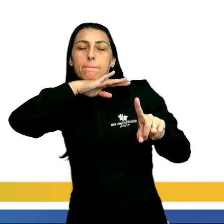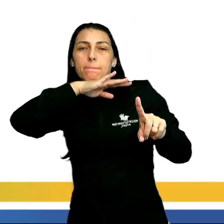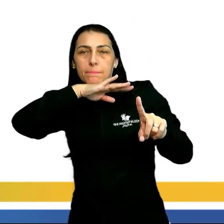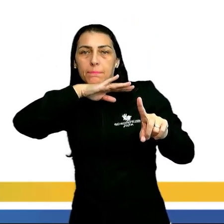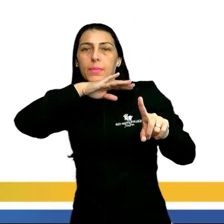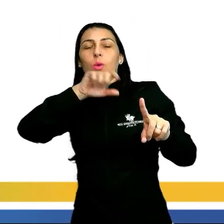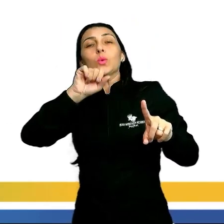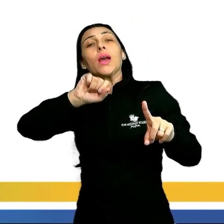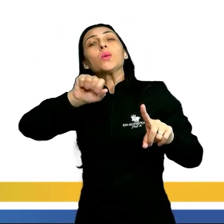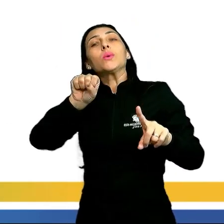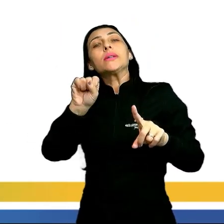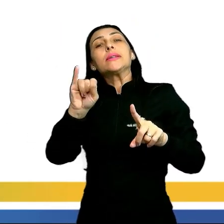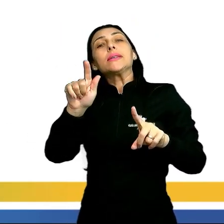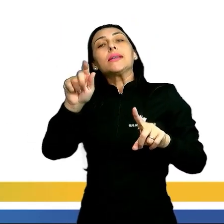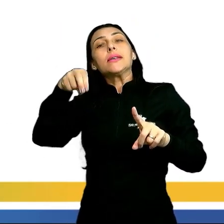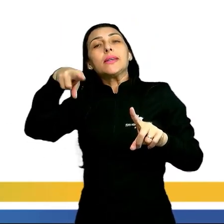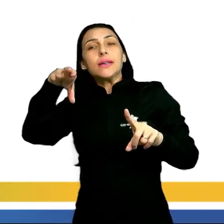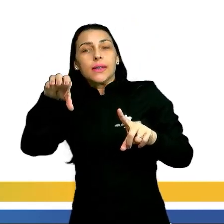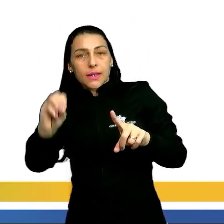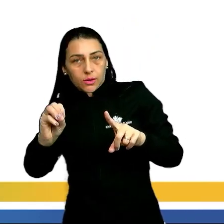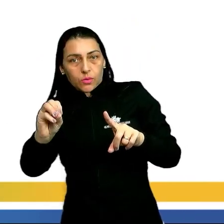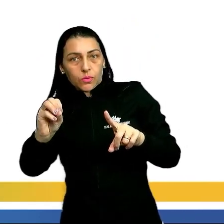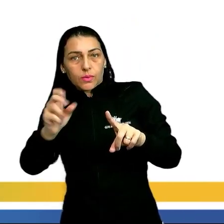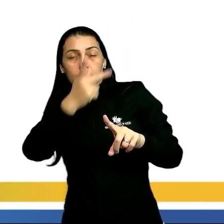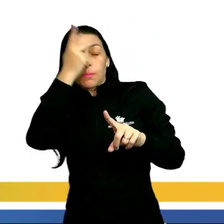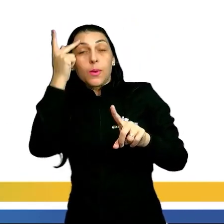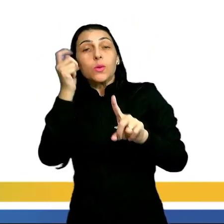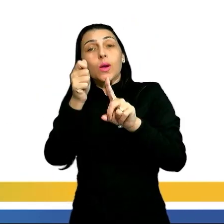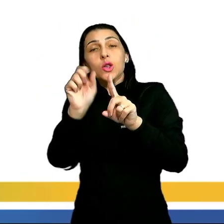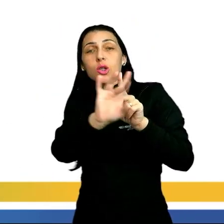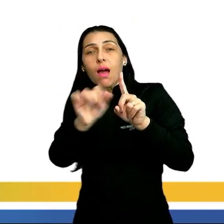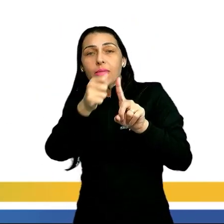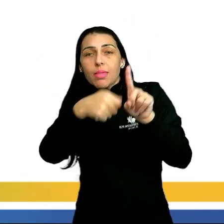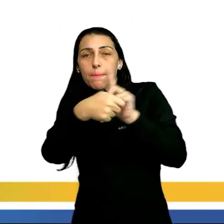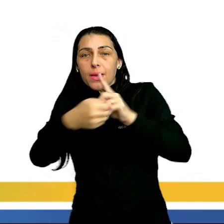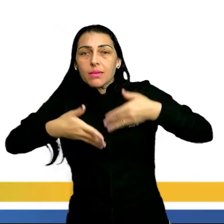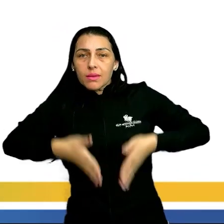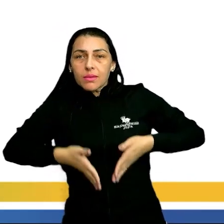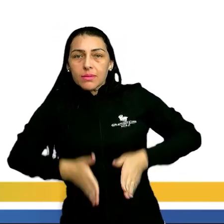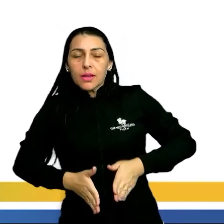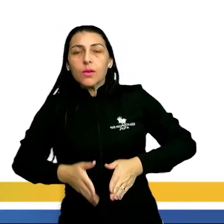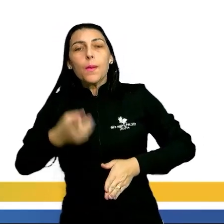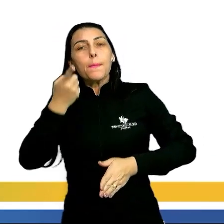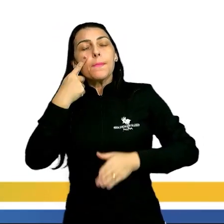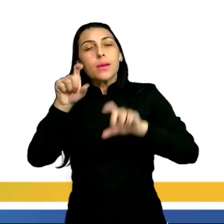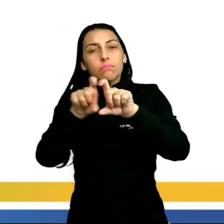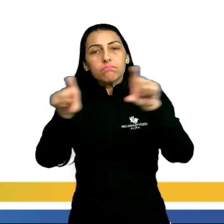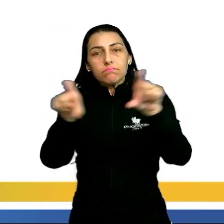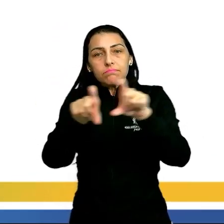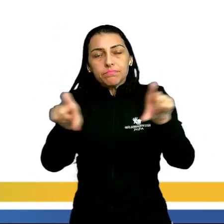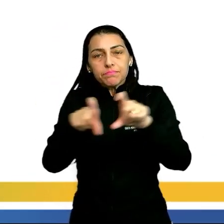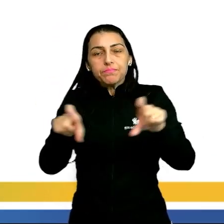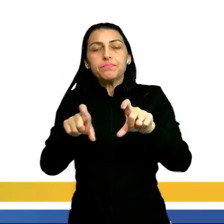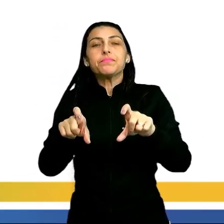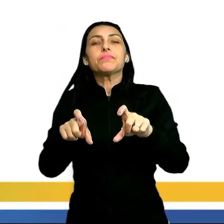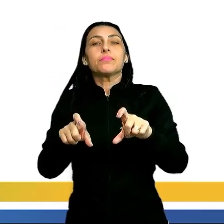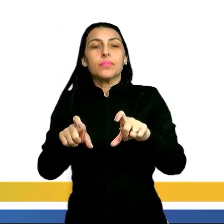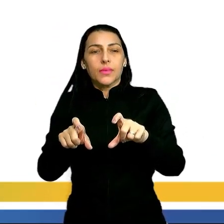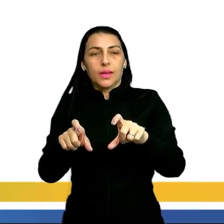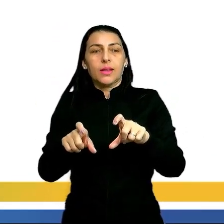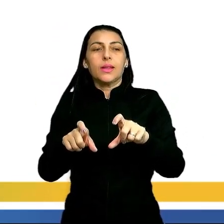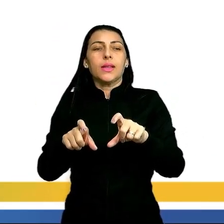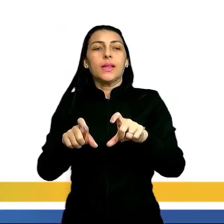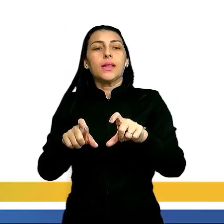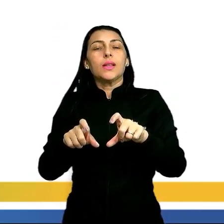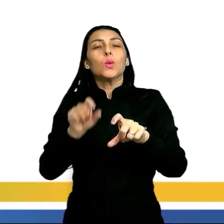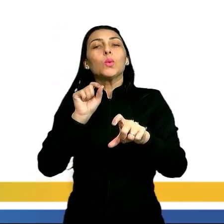do zodíaco. Então, a gente observa aqui nessa primeira estrofe, pessoal, a inserção de